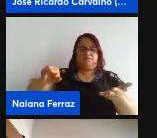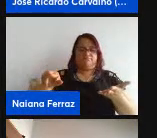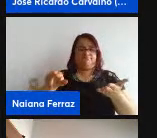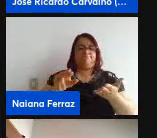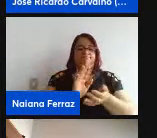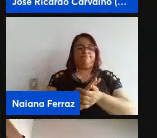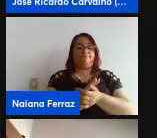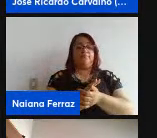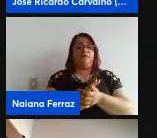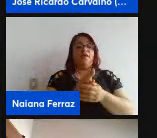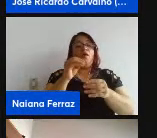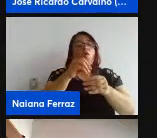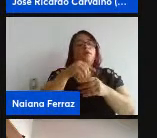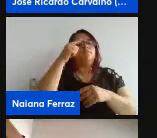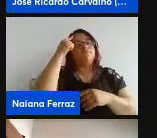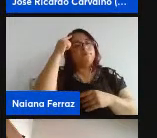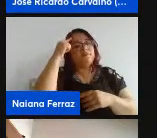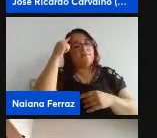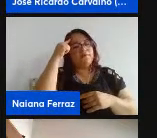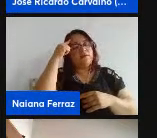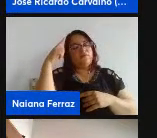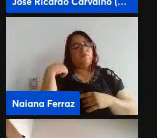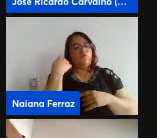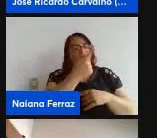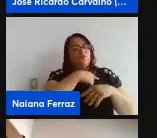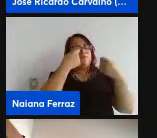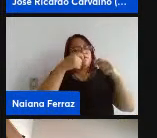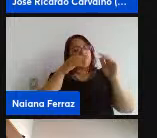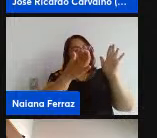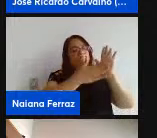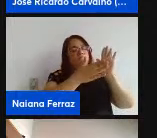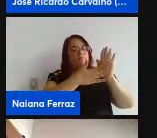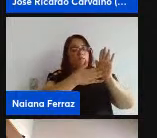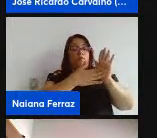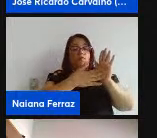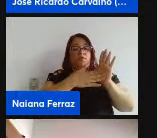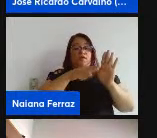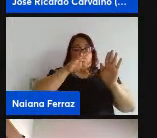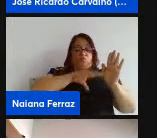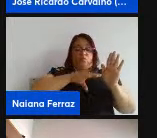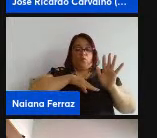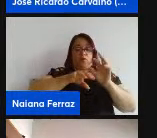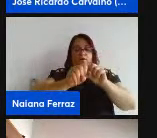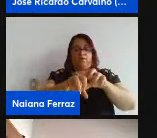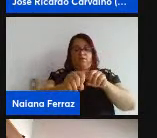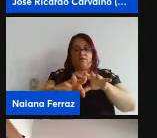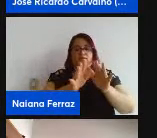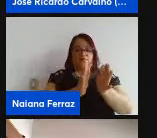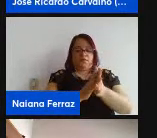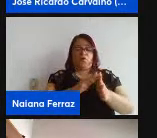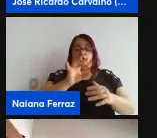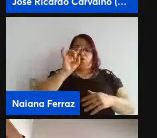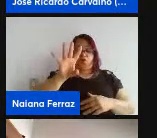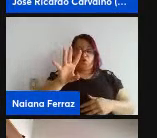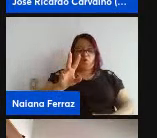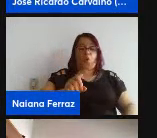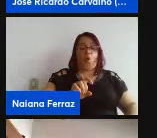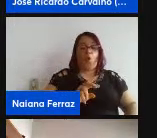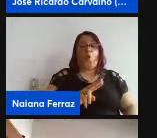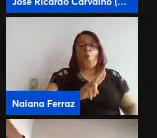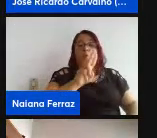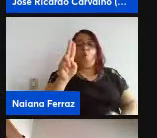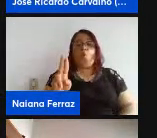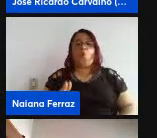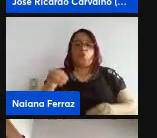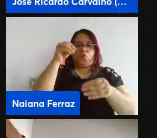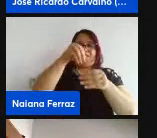dentro dessa perspectiva, a gente pensa numa proposta de ensino de língua portuguesa, para além dos usos conectivos, no âmbito da frase, né, ligação